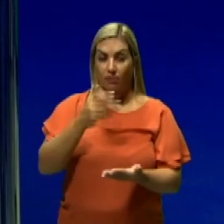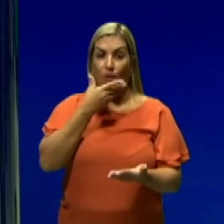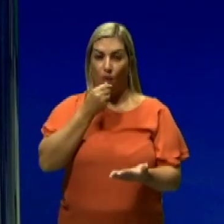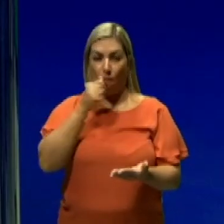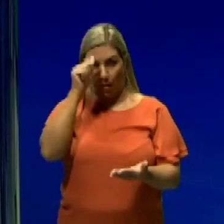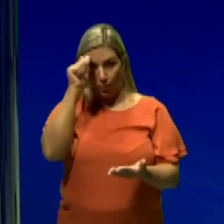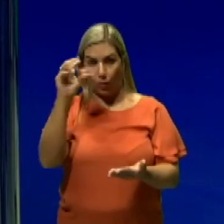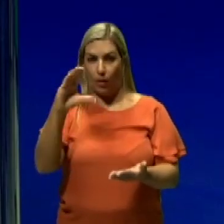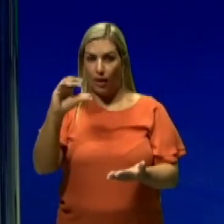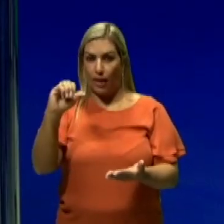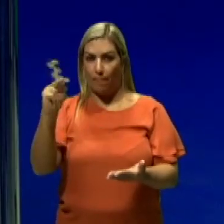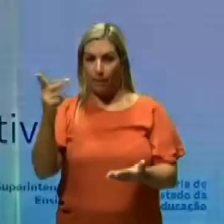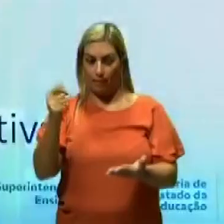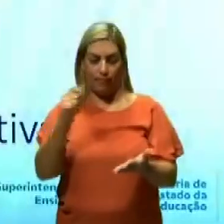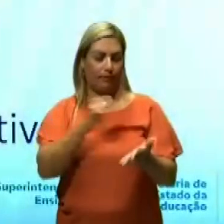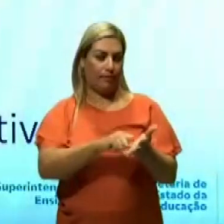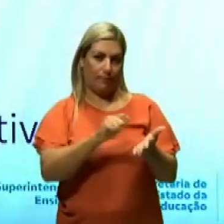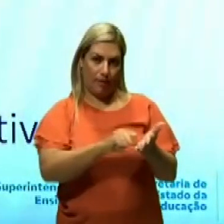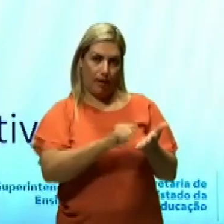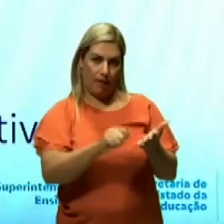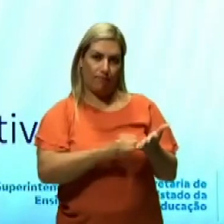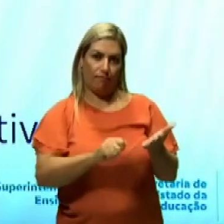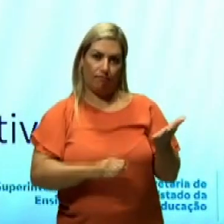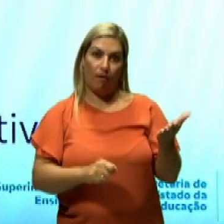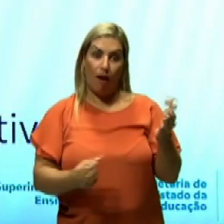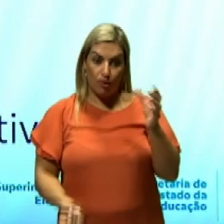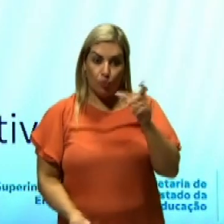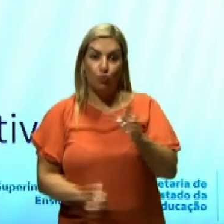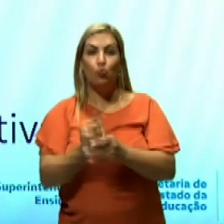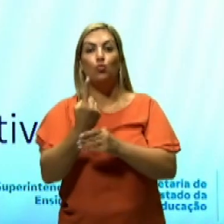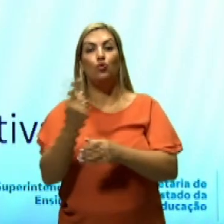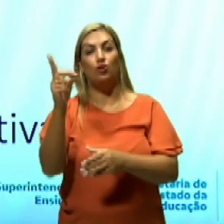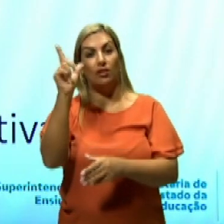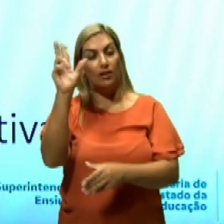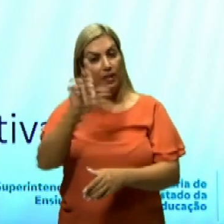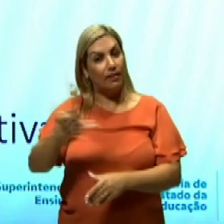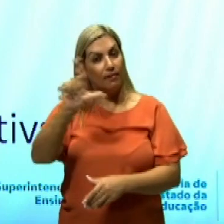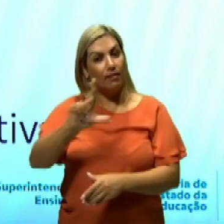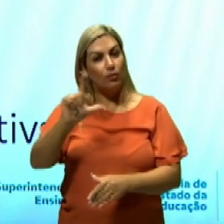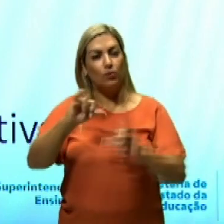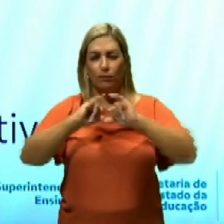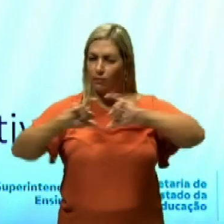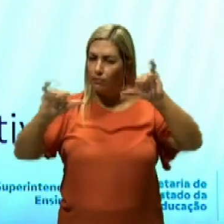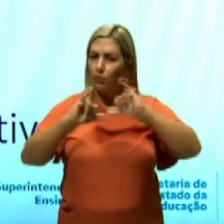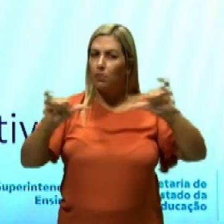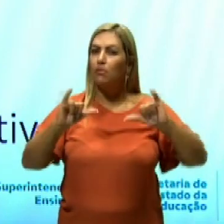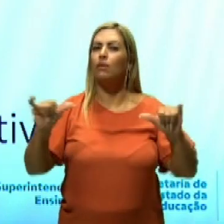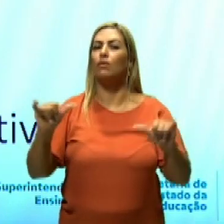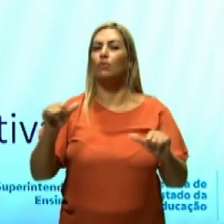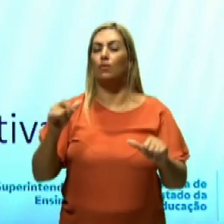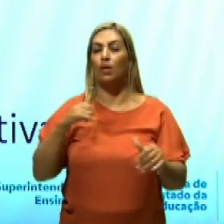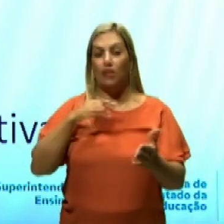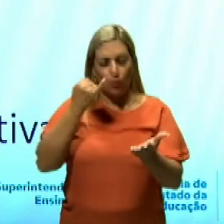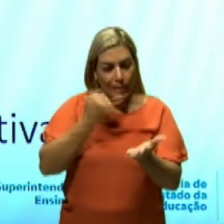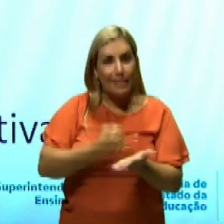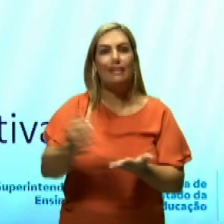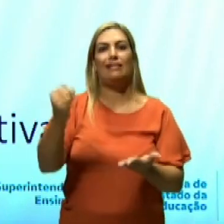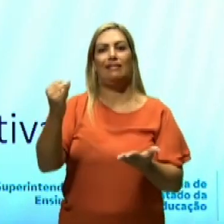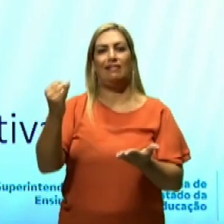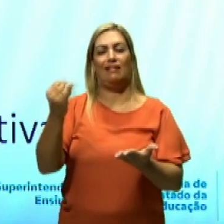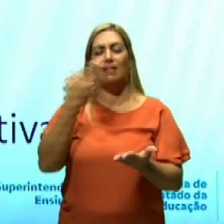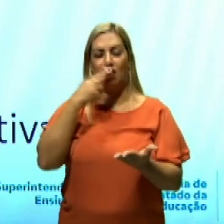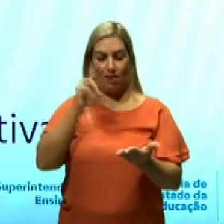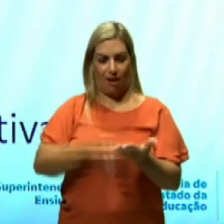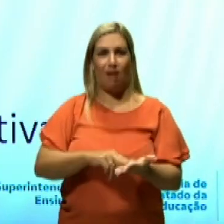escreve ao rei né inaugura-se a literatura informativa então ela é sim um ponto de início